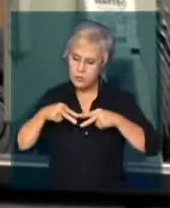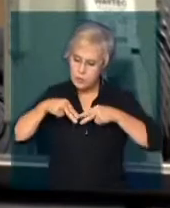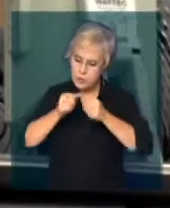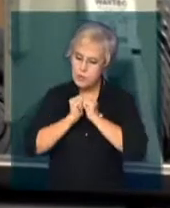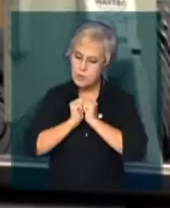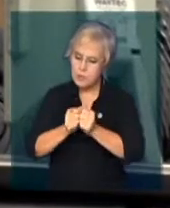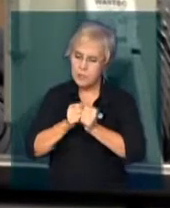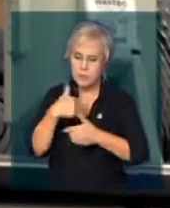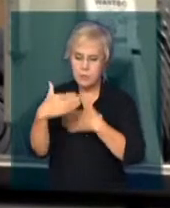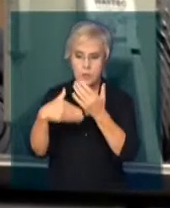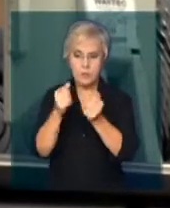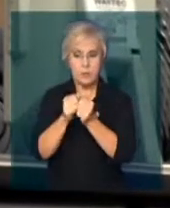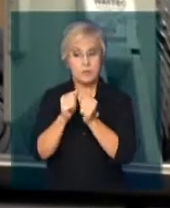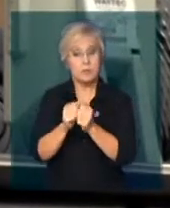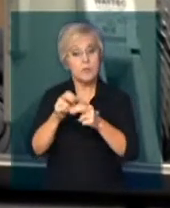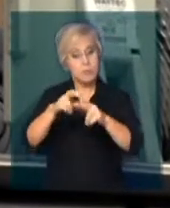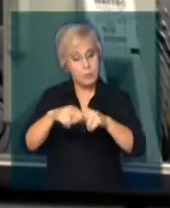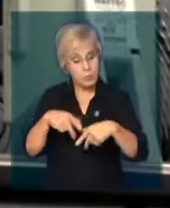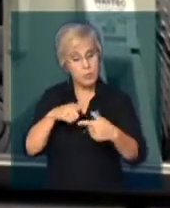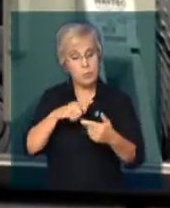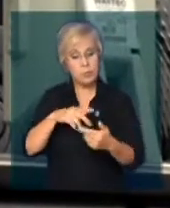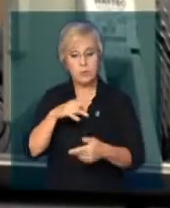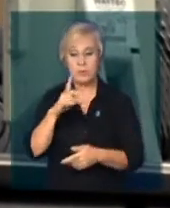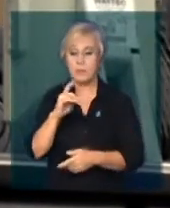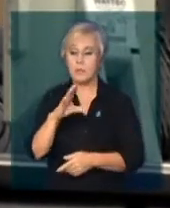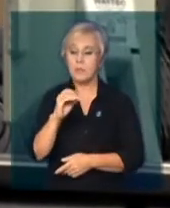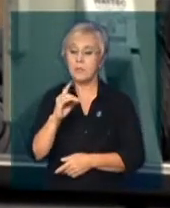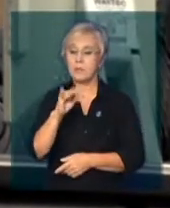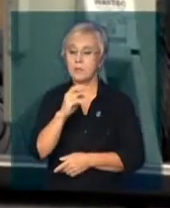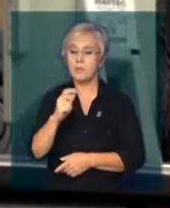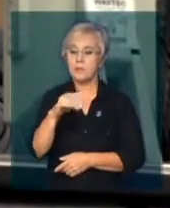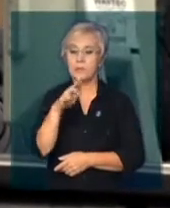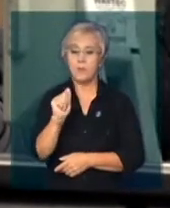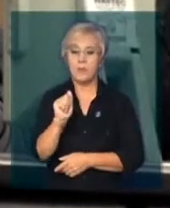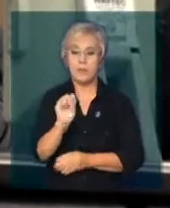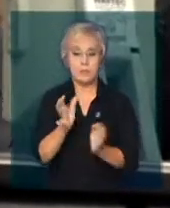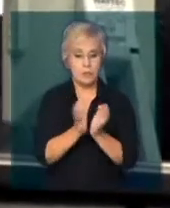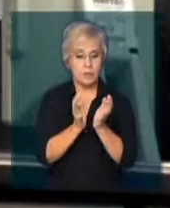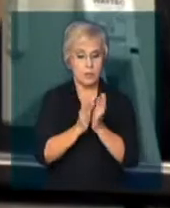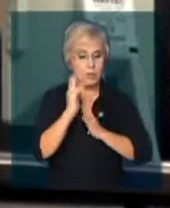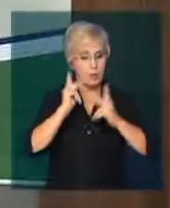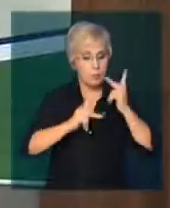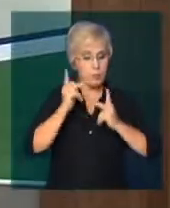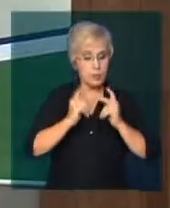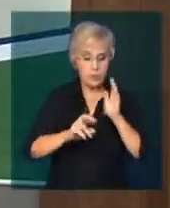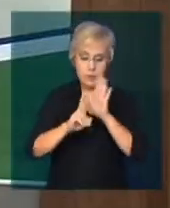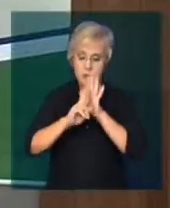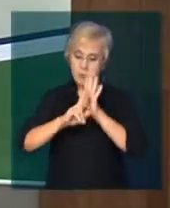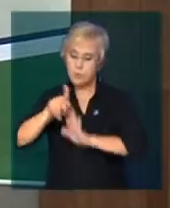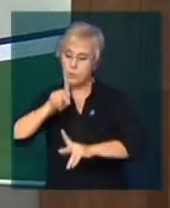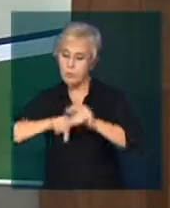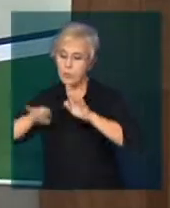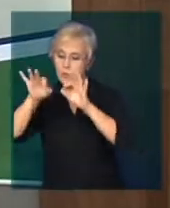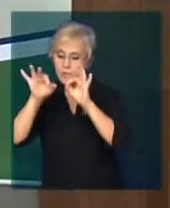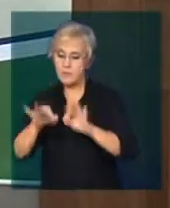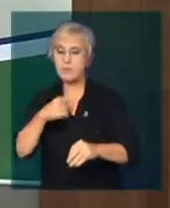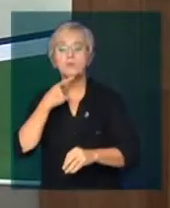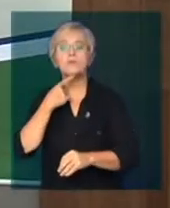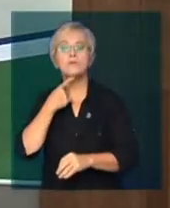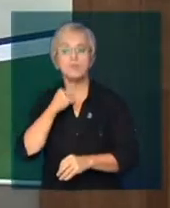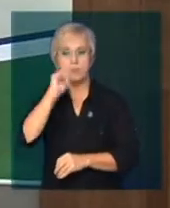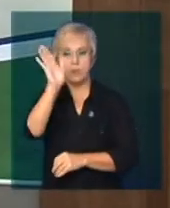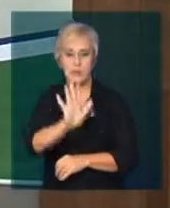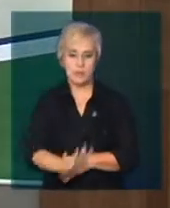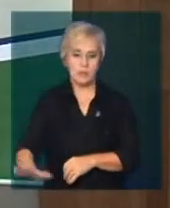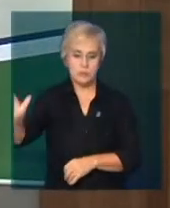que é para isso que existe a democracia, que é para os seus políticos representarem exatamente a vontade da nação brasileira. Muito